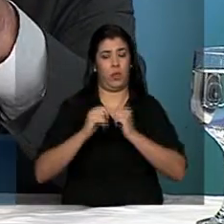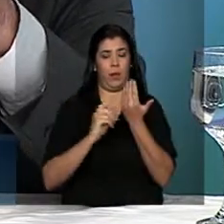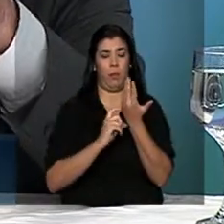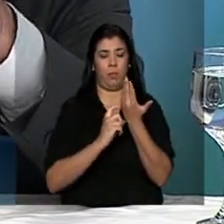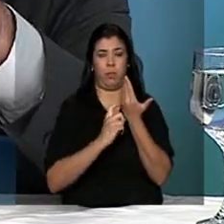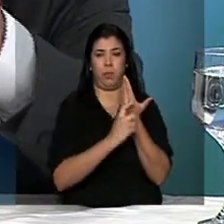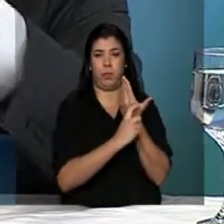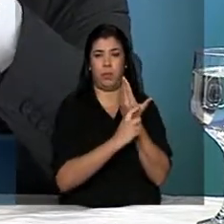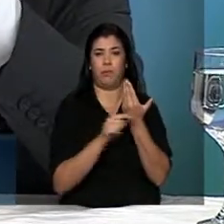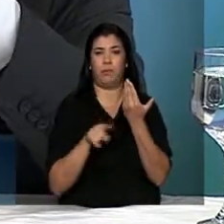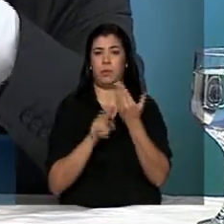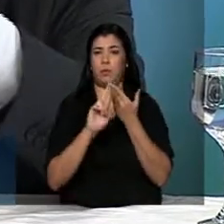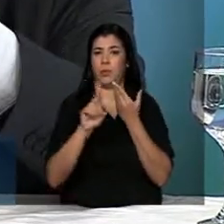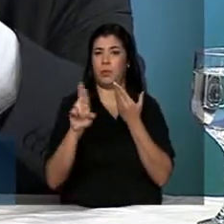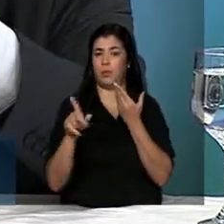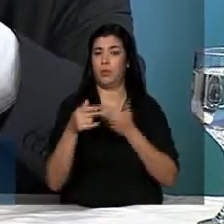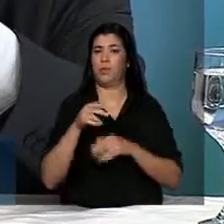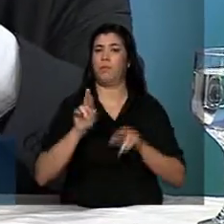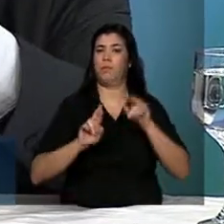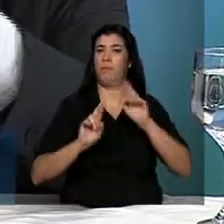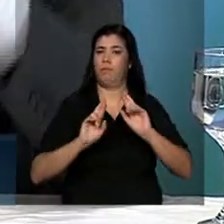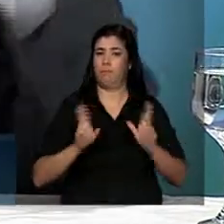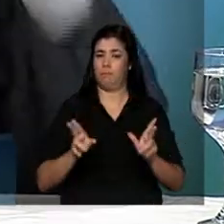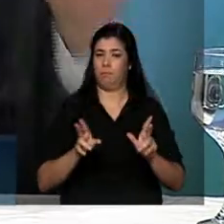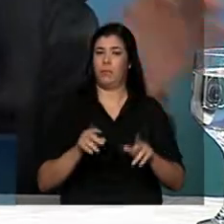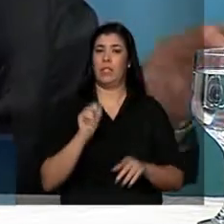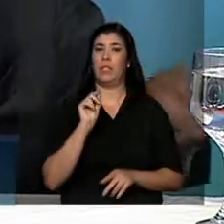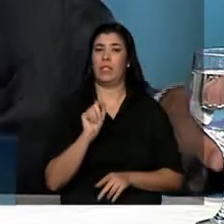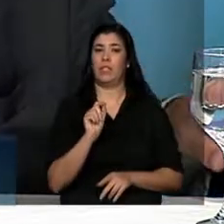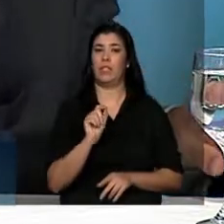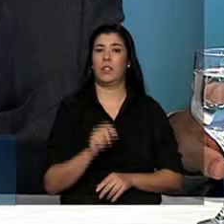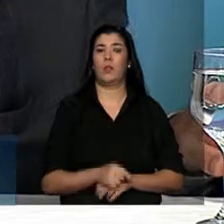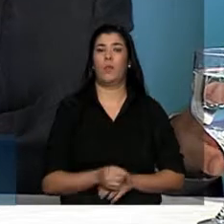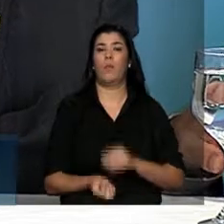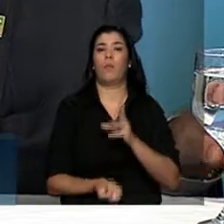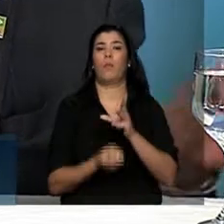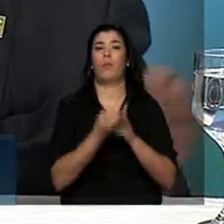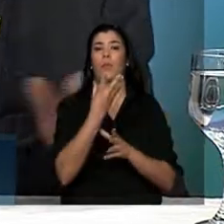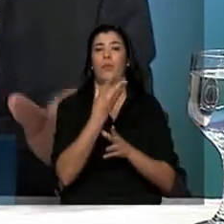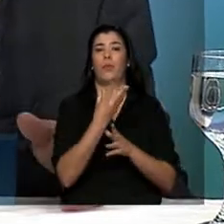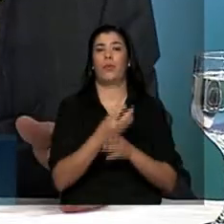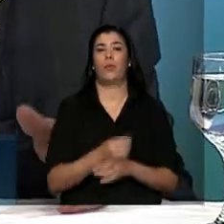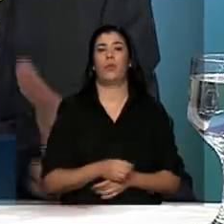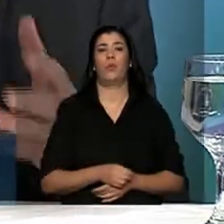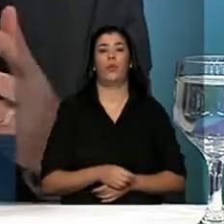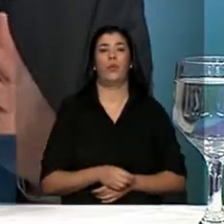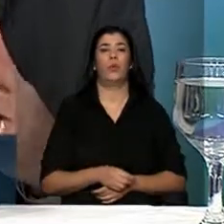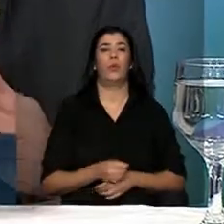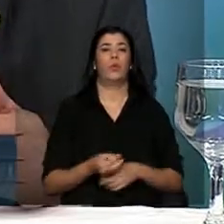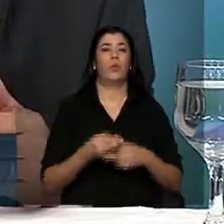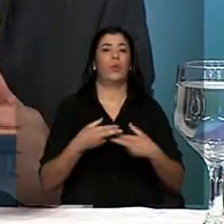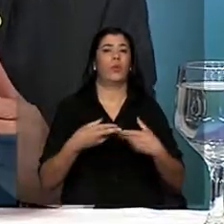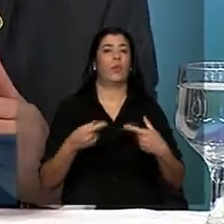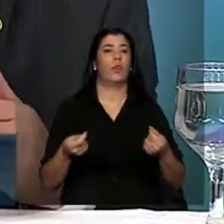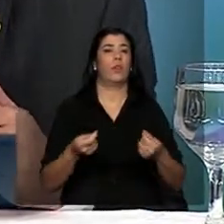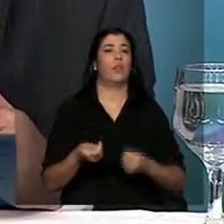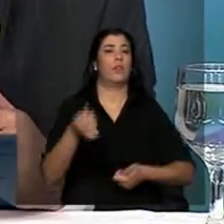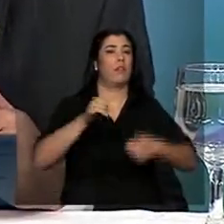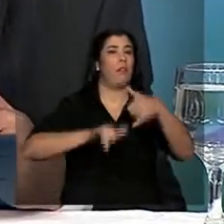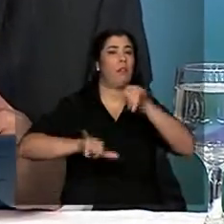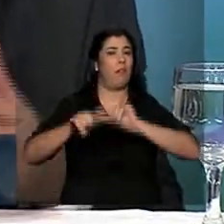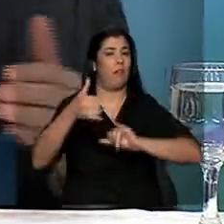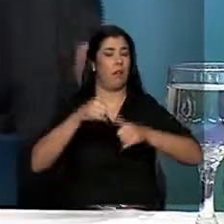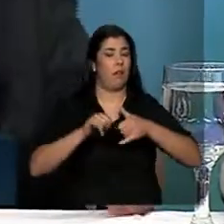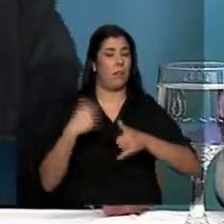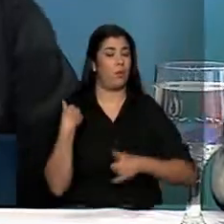isso essa variação. A questão dos agroquímicos, os prazos que nós estamos colocando são para os nossos